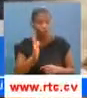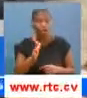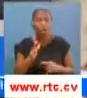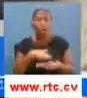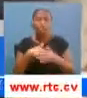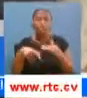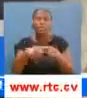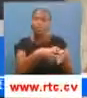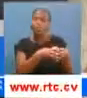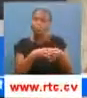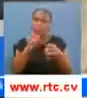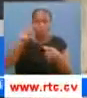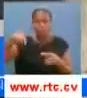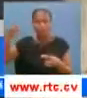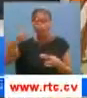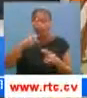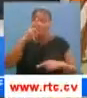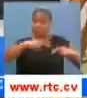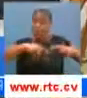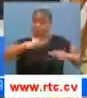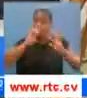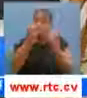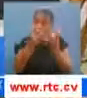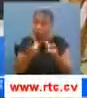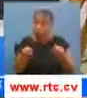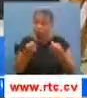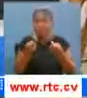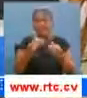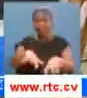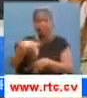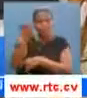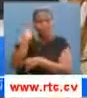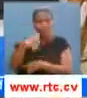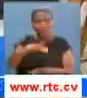lavrada na Comissão Especializada de Finanças e Orçamento da Assembleia Nacional.